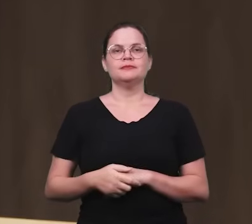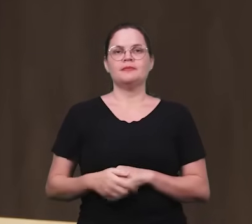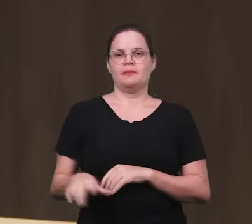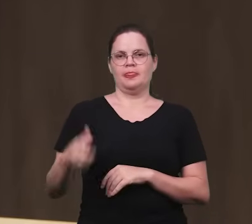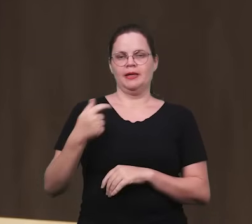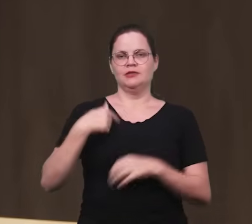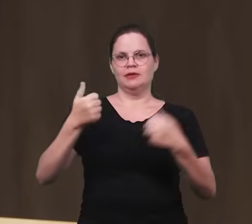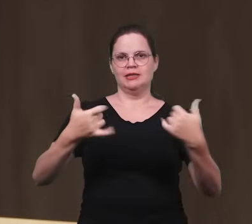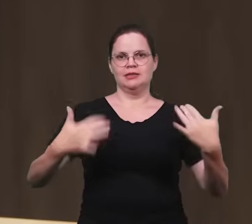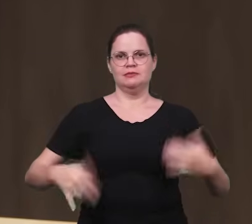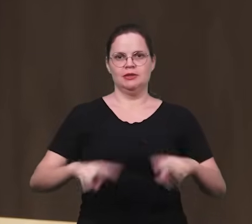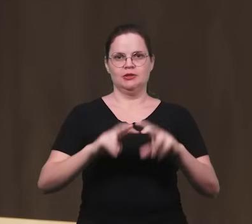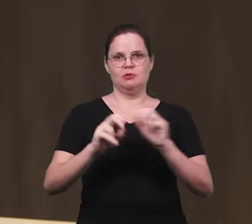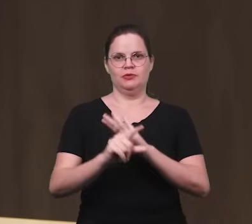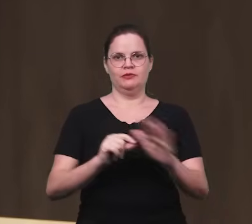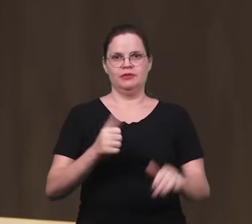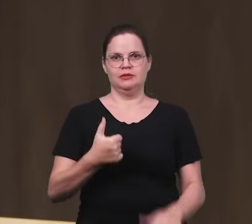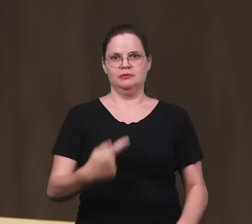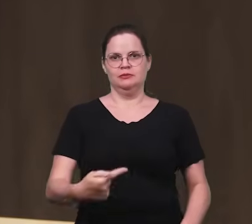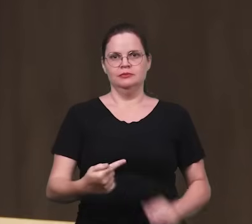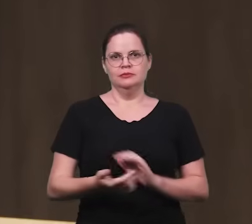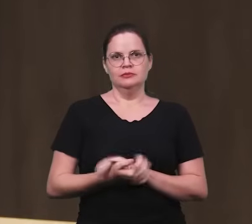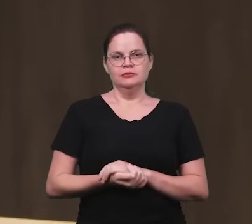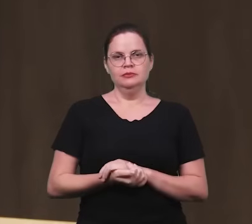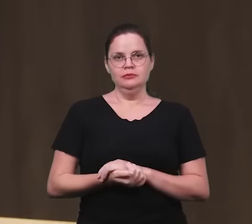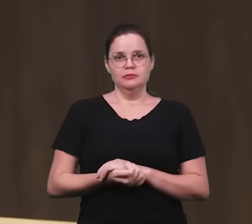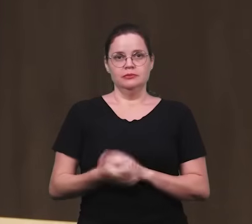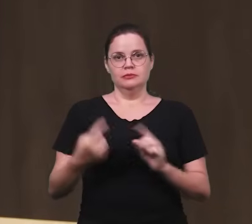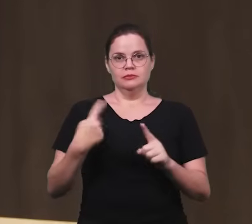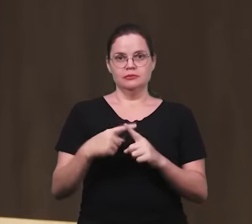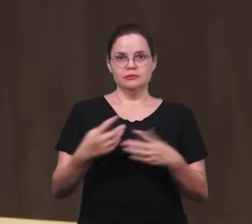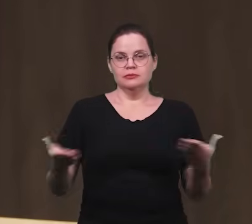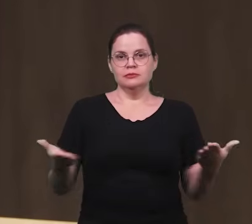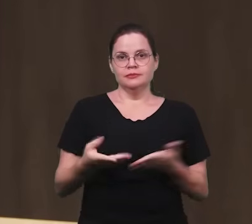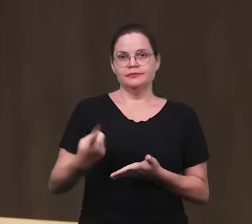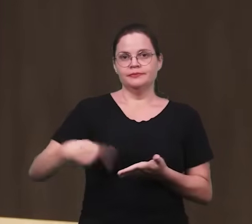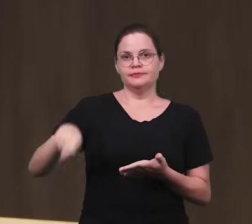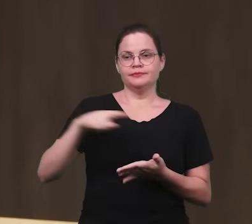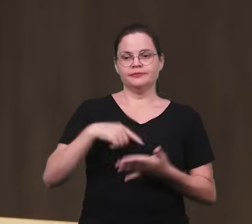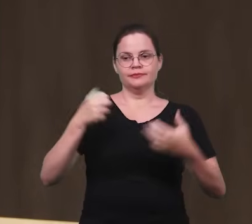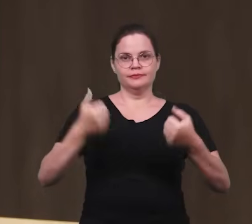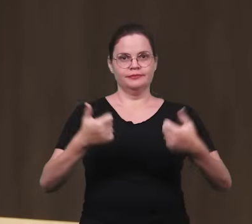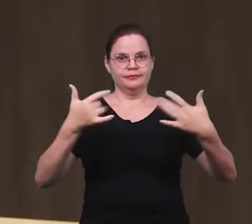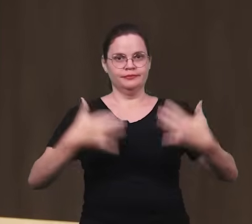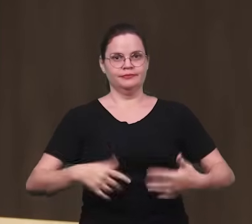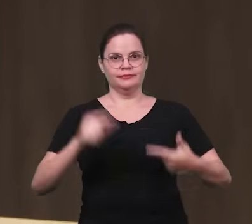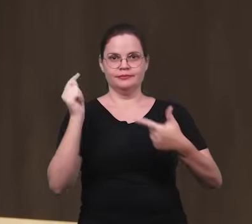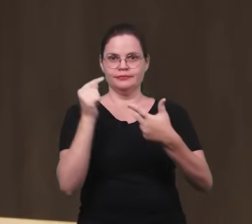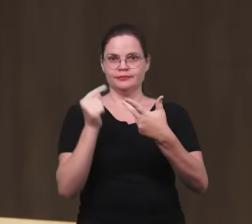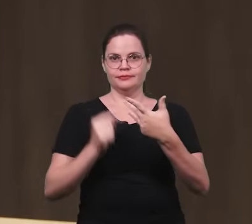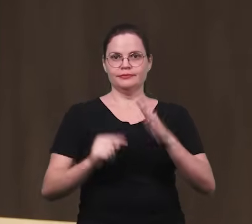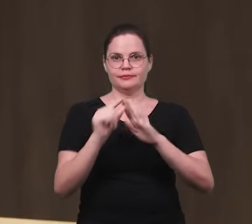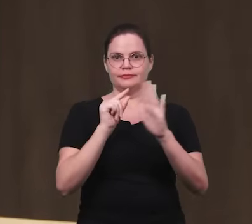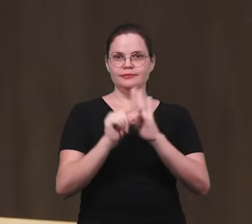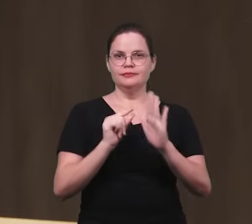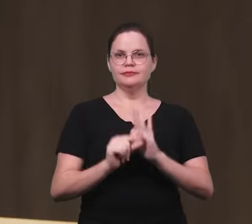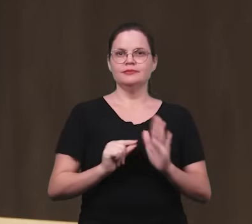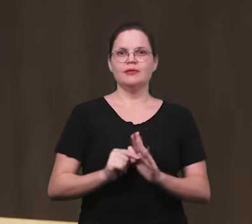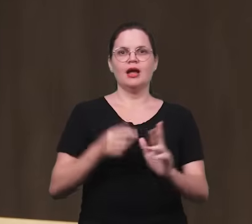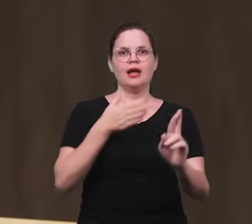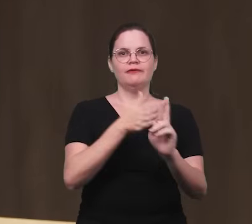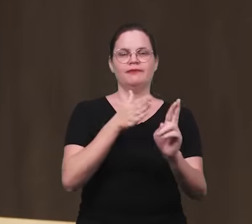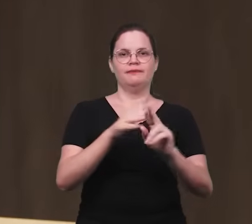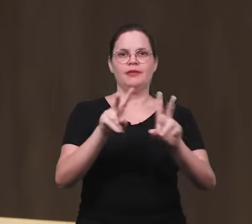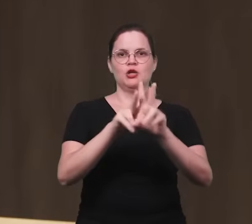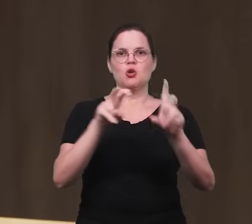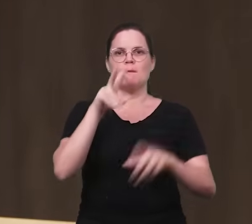versículo 17, porque nós vamos nesse primeiro programa alinharmos dentro dos versículos aqui, onde que faz essa referência de